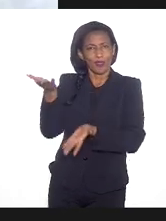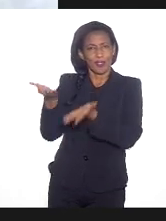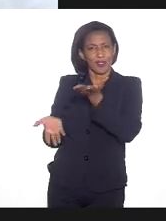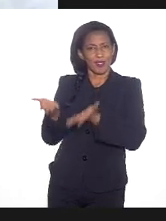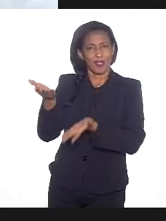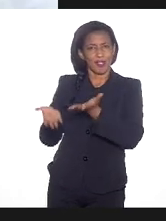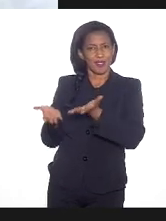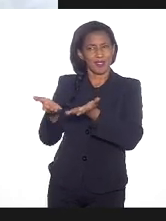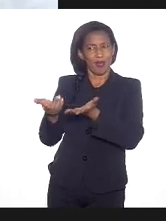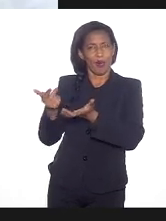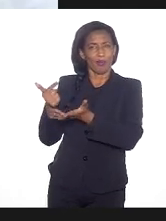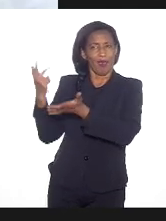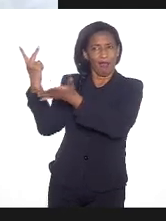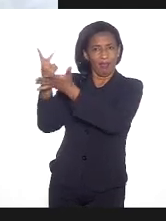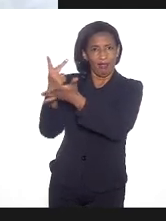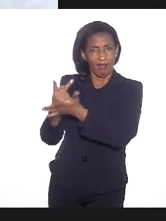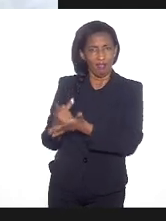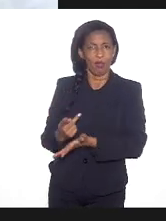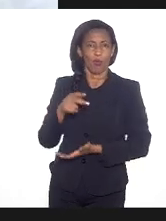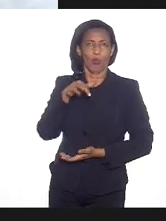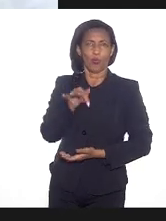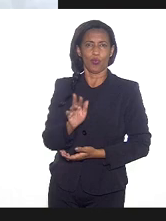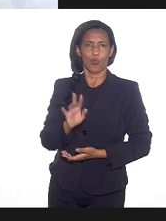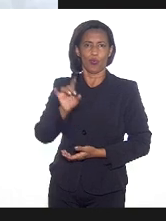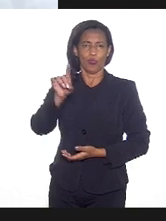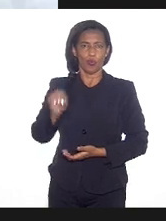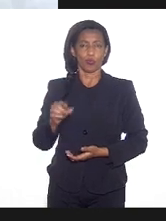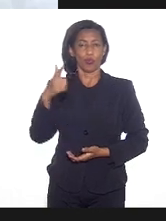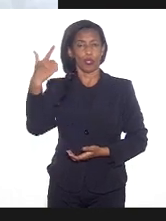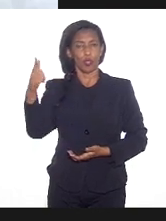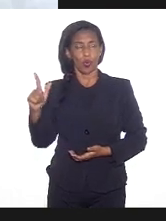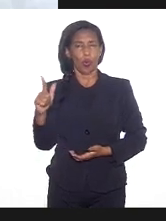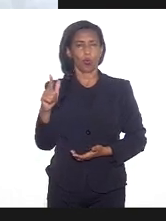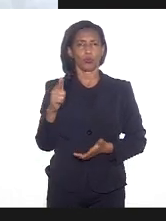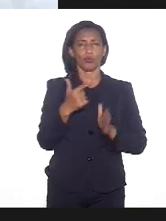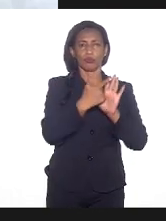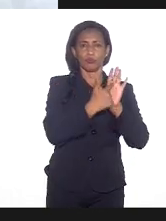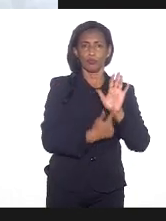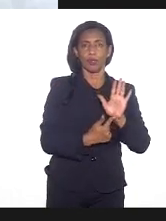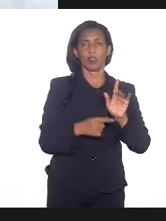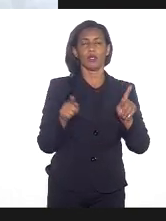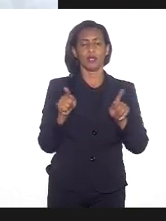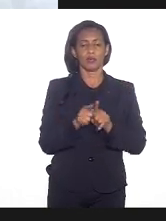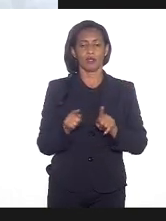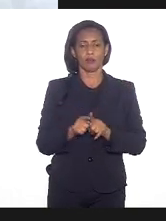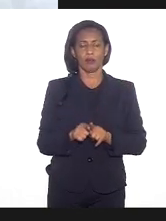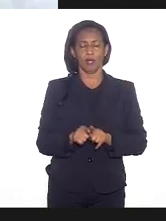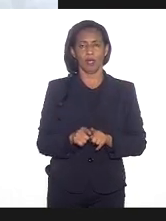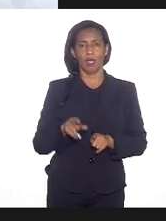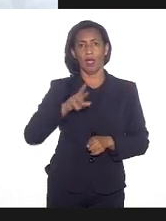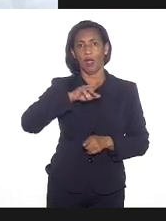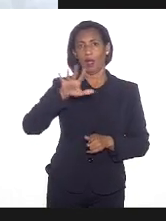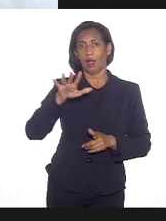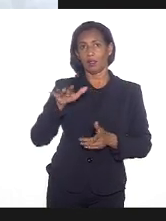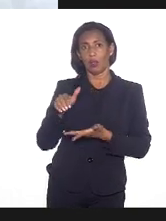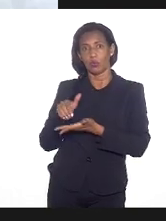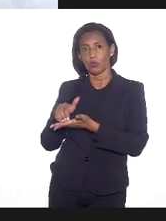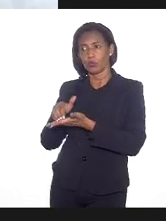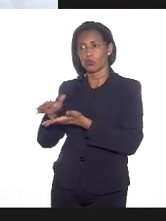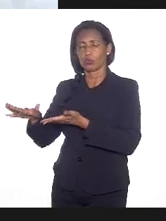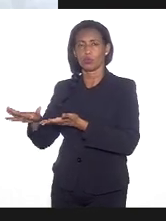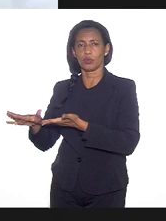grandes discrepâncias dos ativos no fundo e entre as receitas previstas e realizadas. A não exclusão de novos